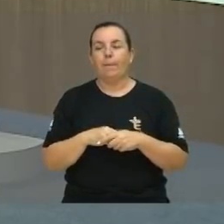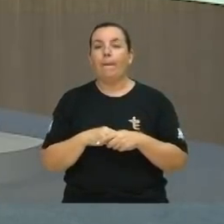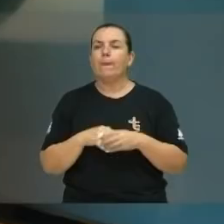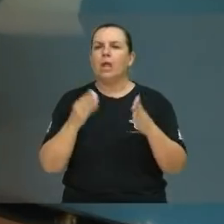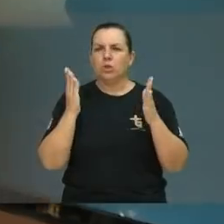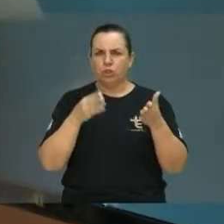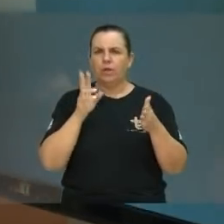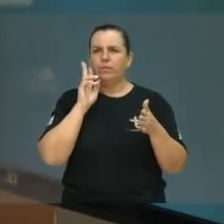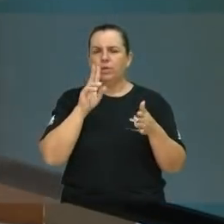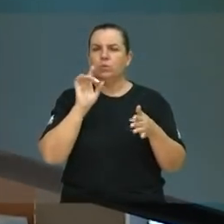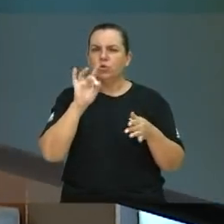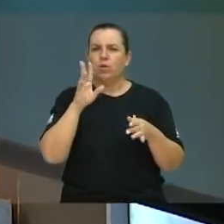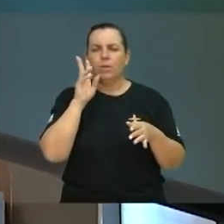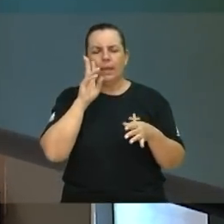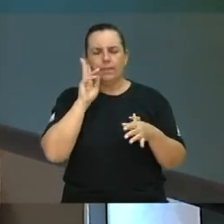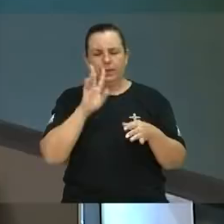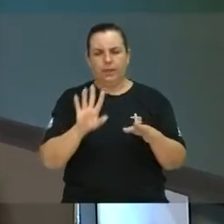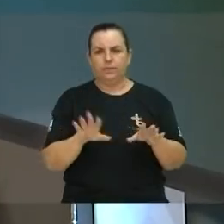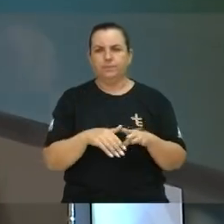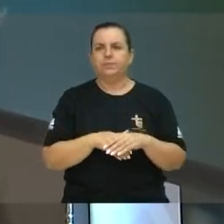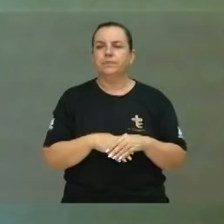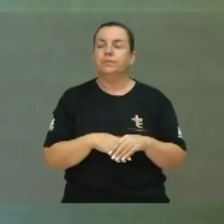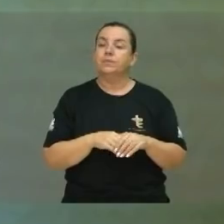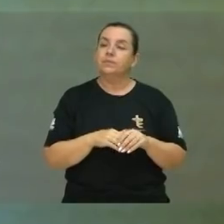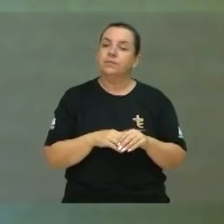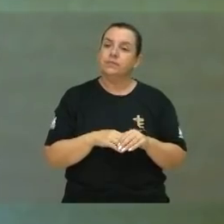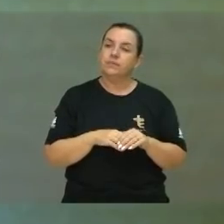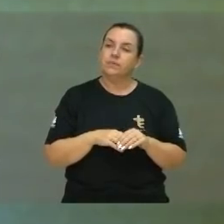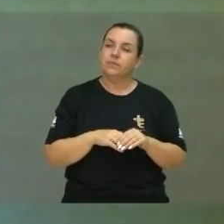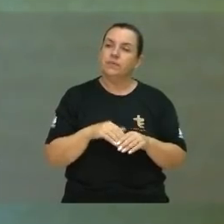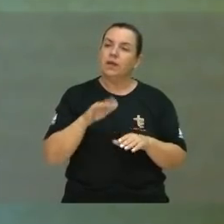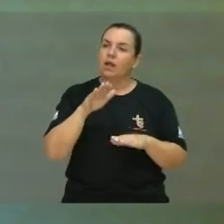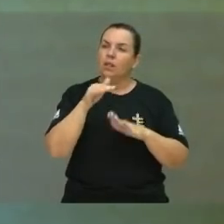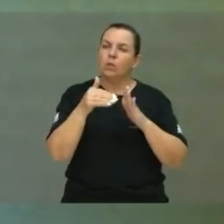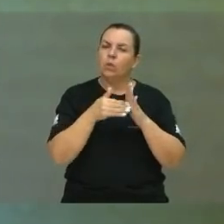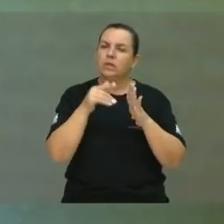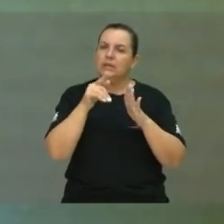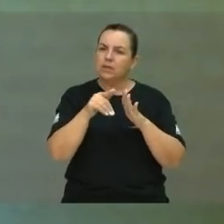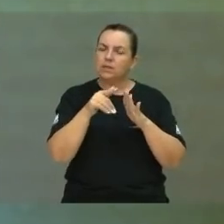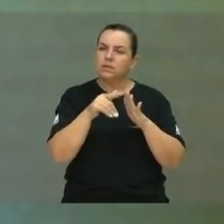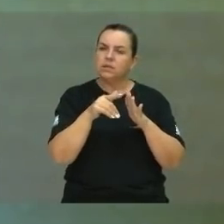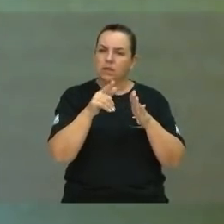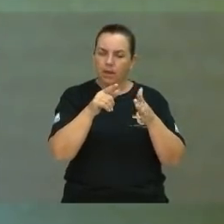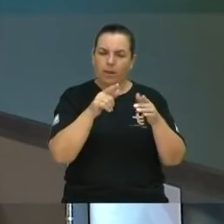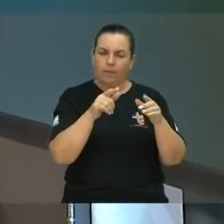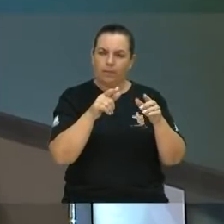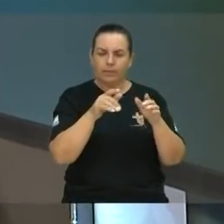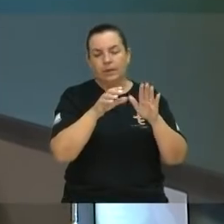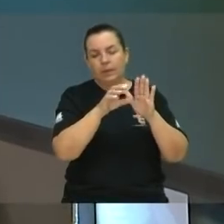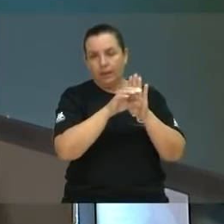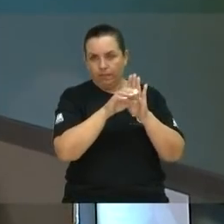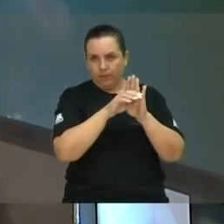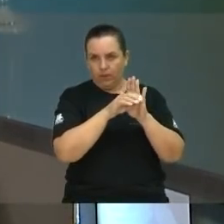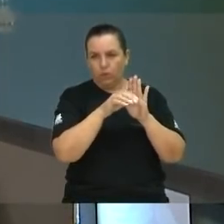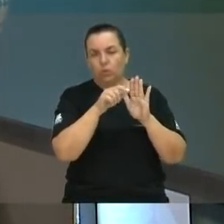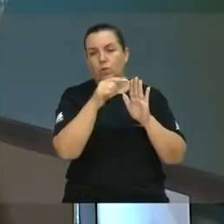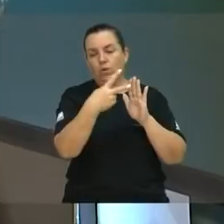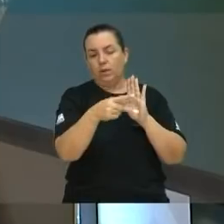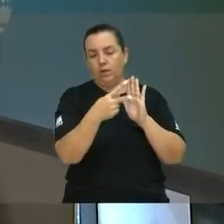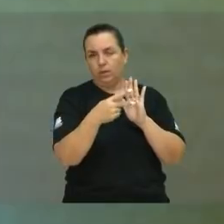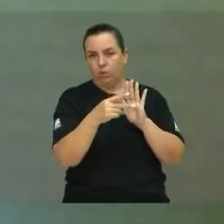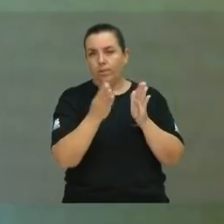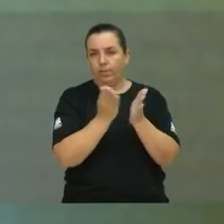vimos isso da outra vez só quero lembrar com toda esta sessão aí na sua bíblia querido o telespectador